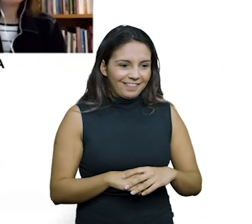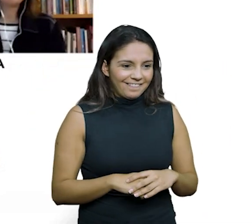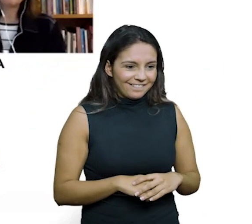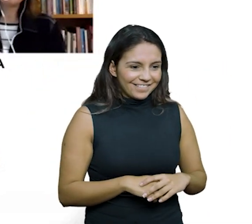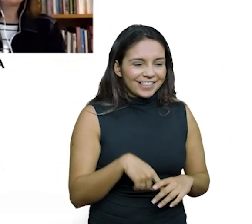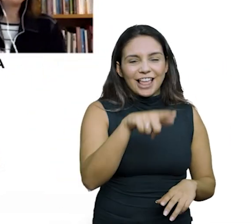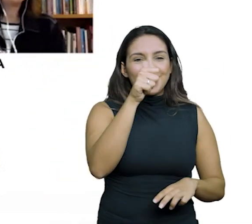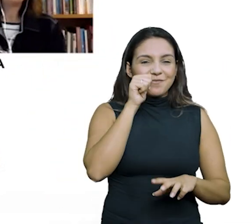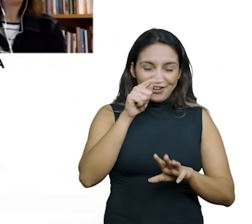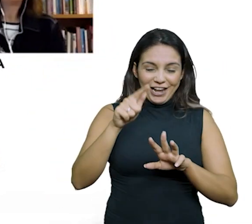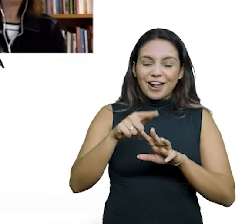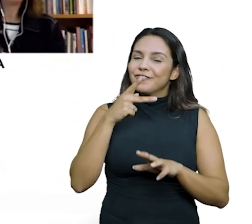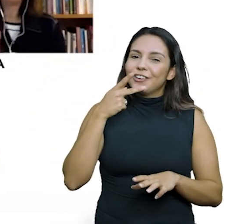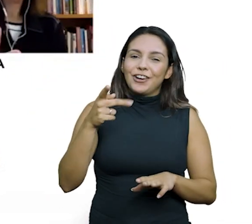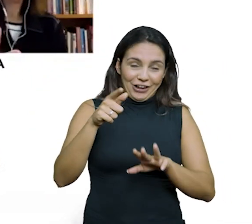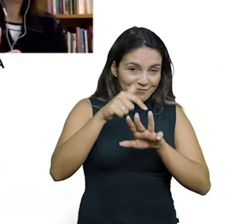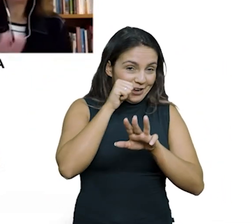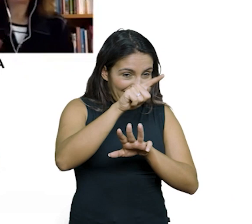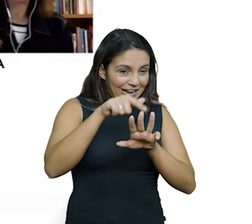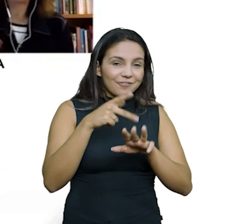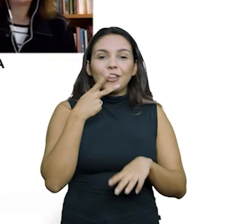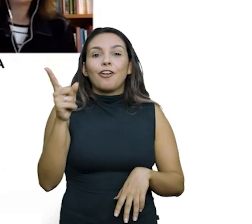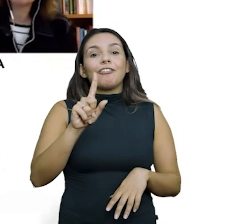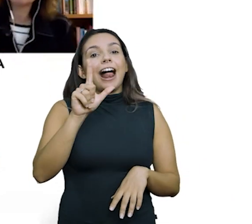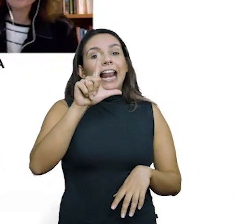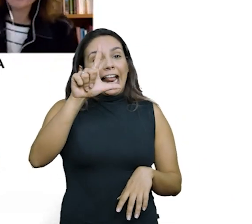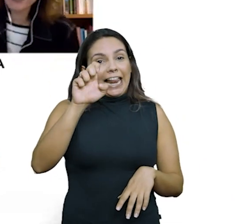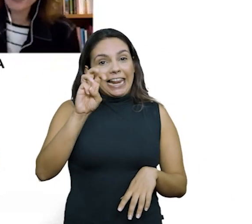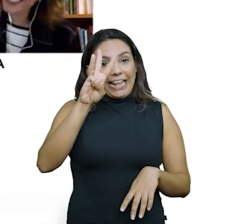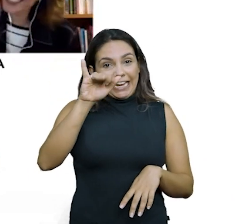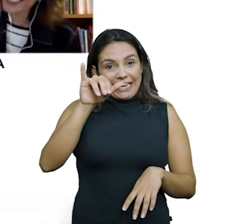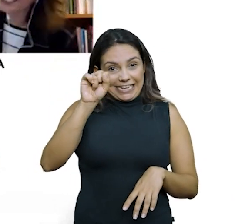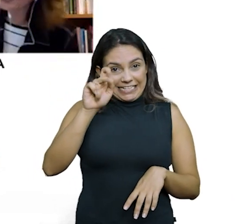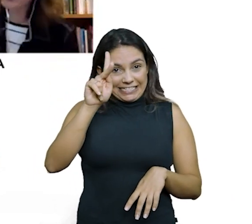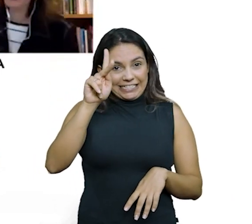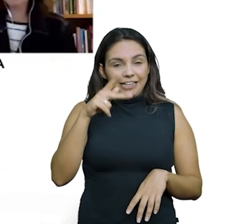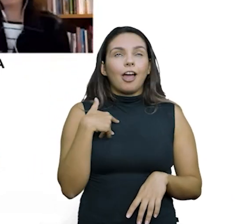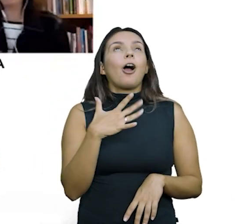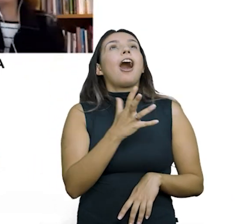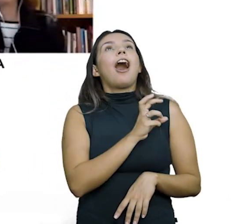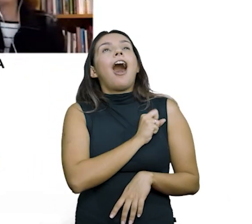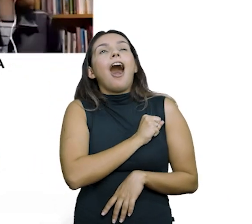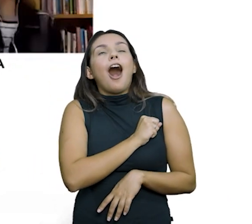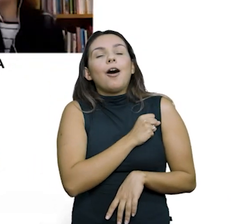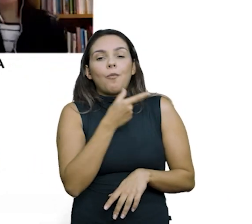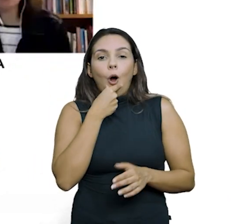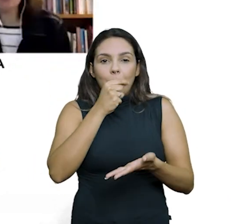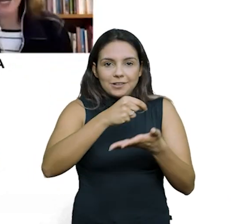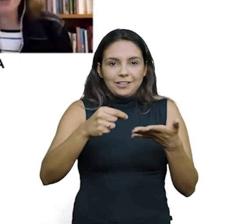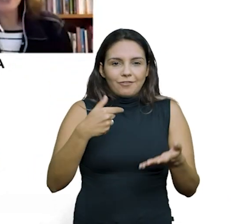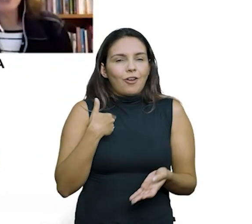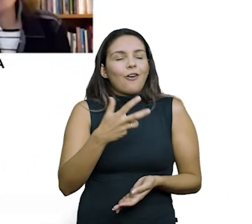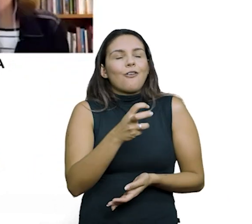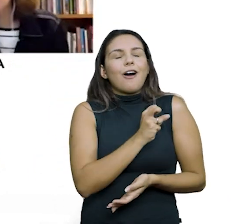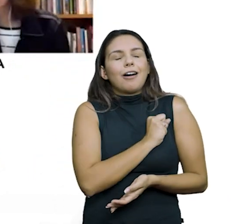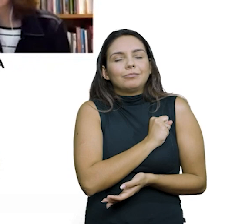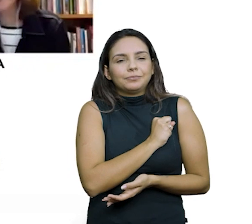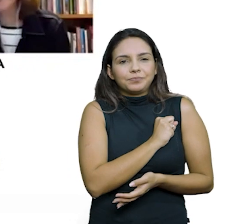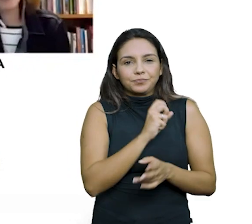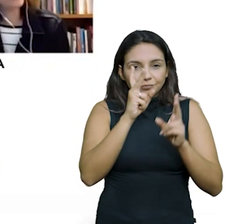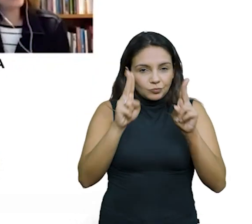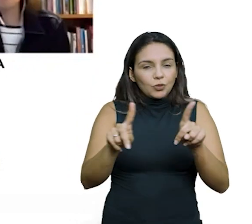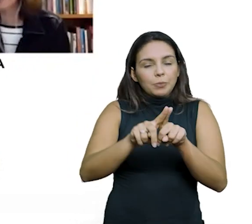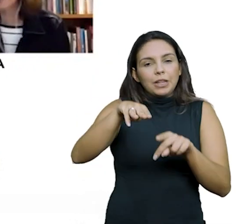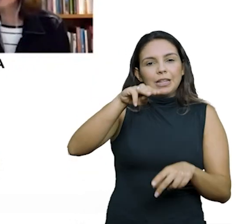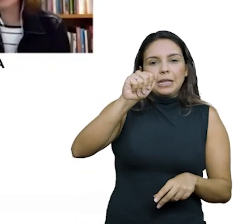não. Você falar no Leminski e nós vamos ficar aqui até amanhã cedo. Amo. Para mim, Leminski e